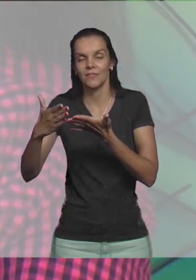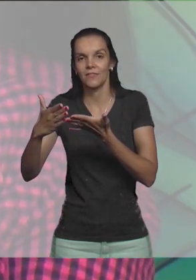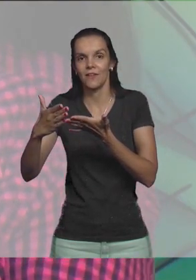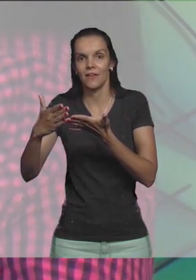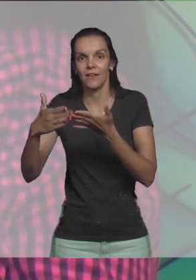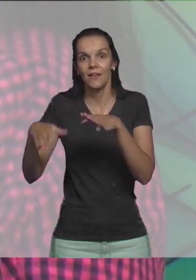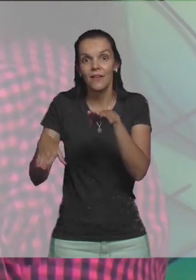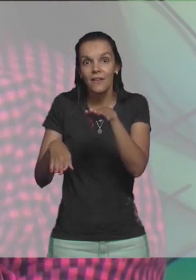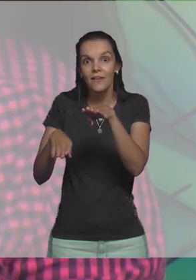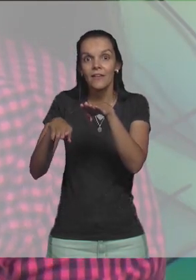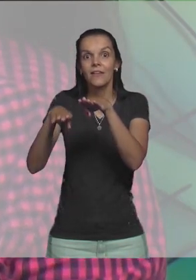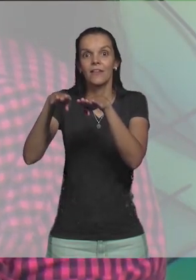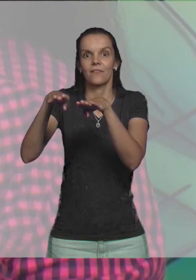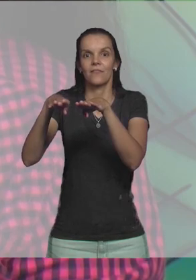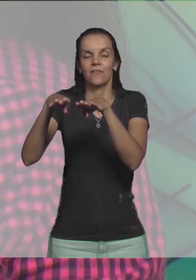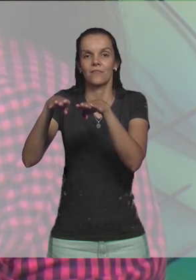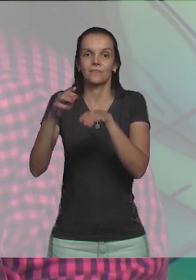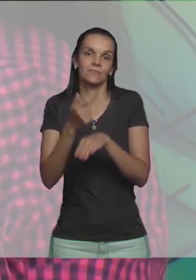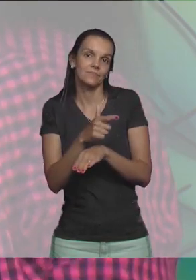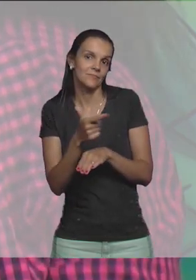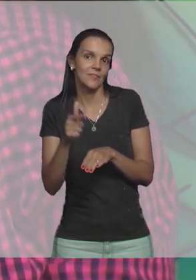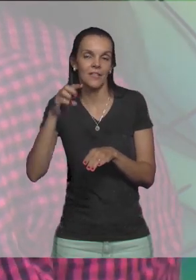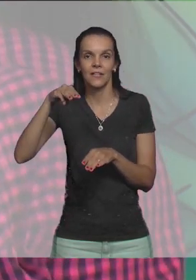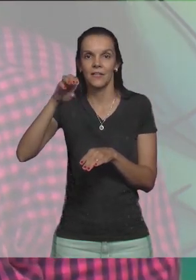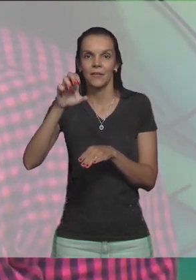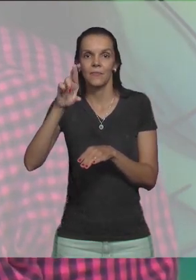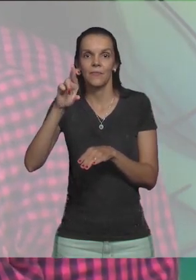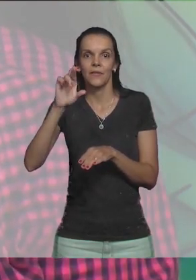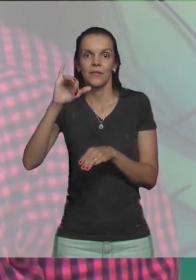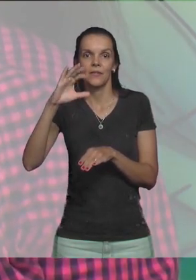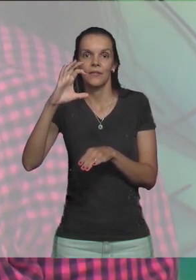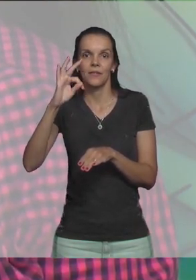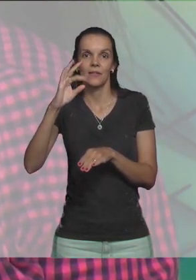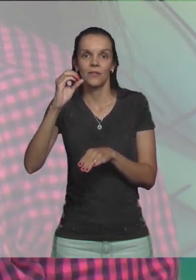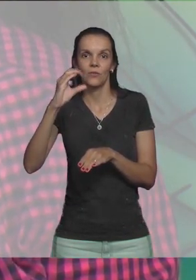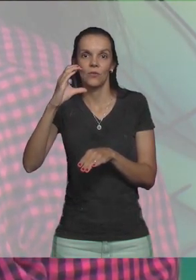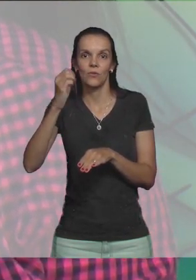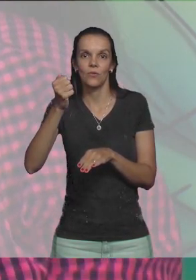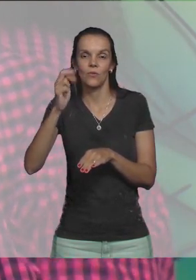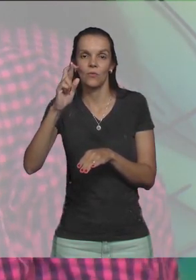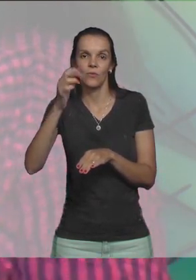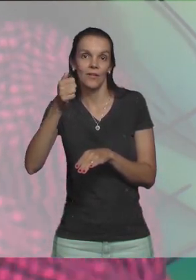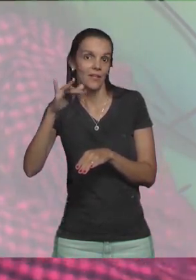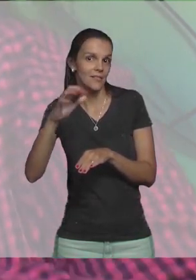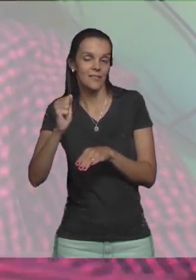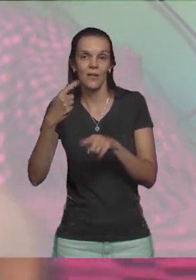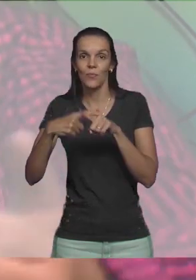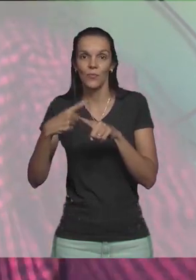é aquela questão, não tem como ter meritocracia, quando a gente não sai do mesmo ponto de partida, não tem